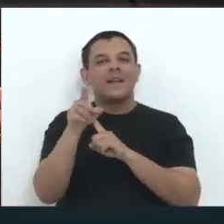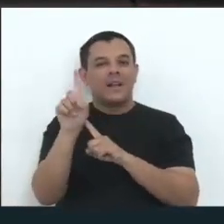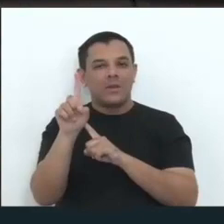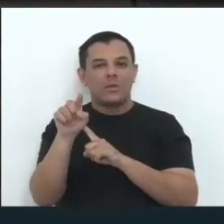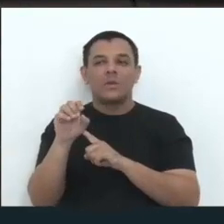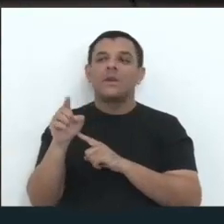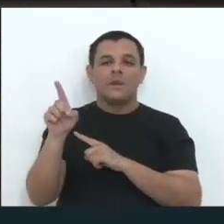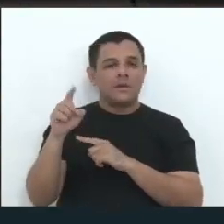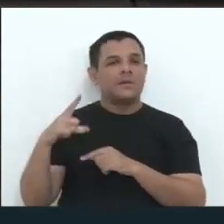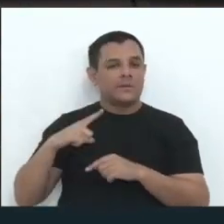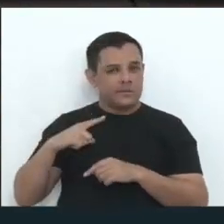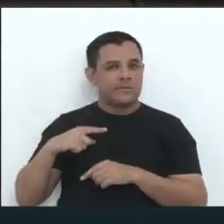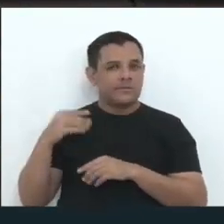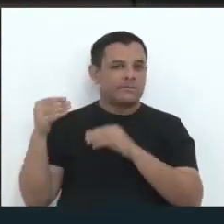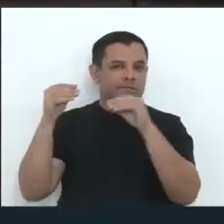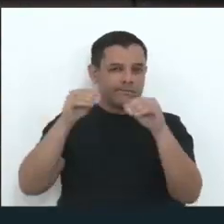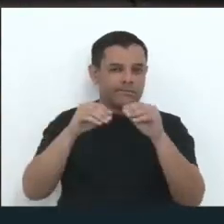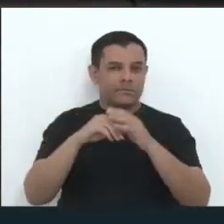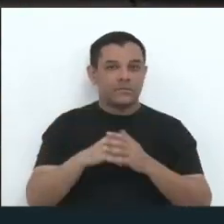Cíntia e a Fabiana,